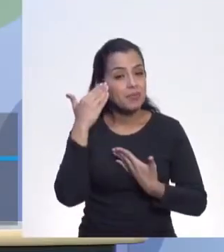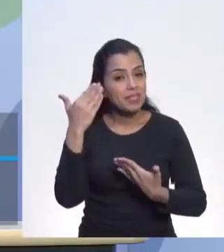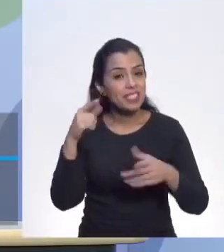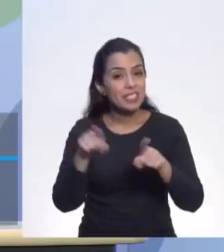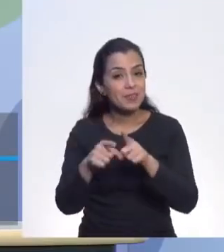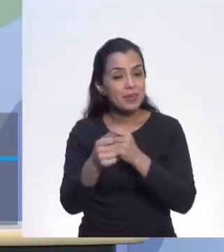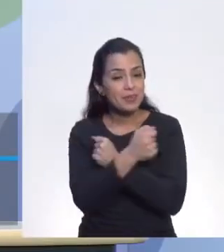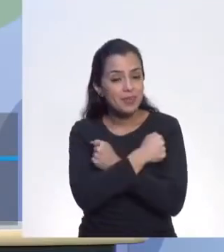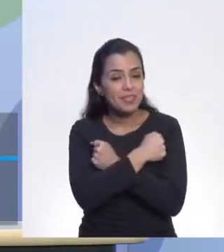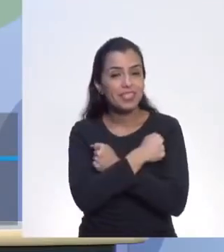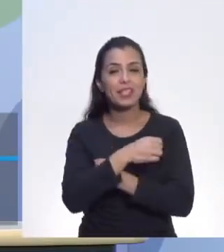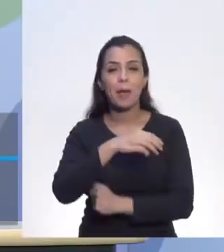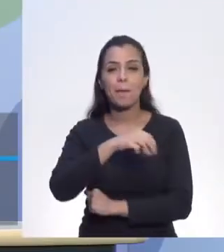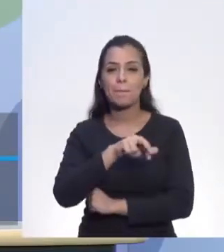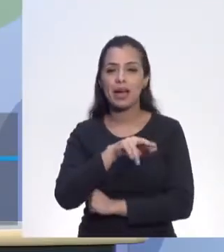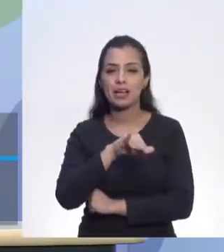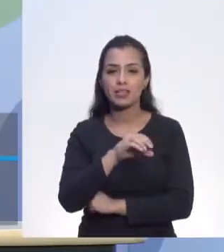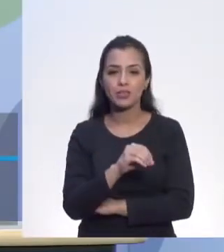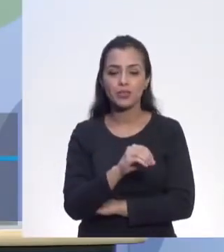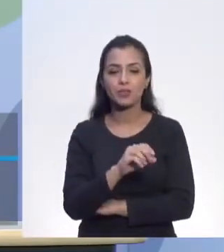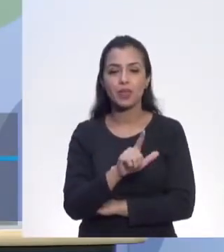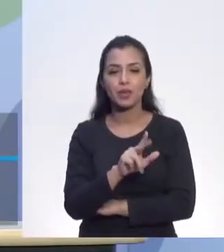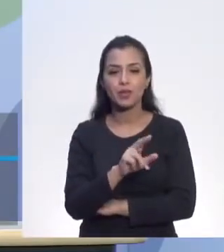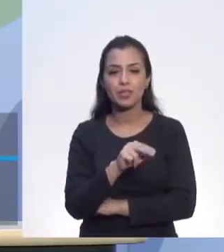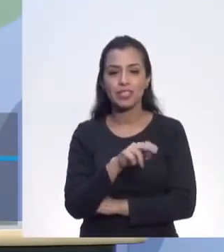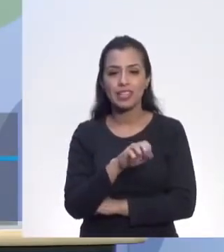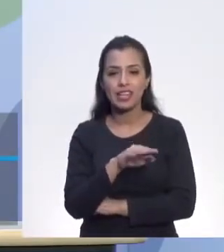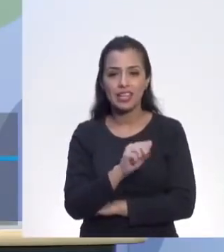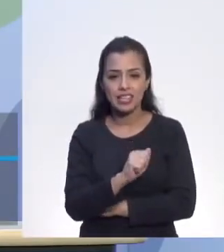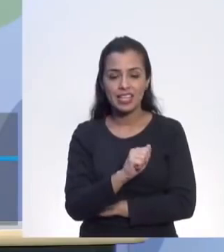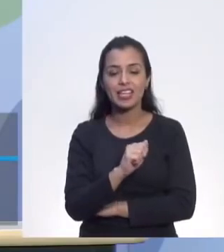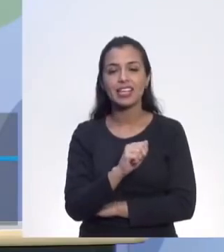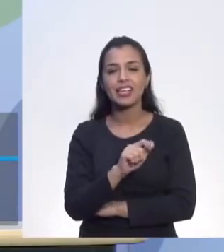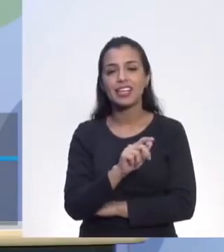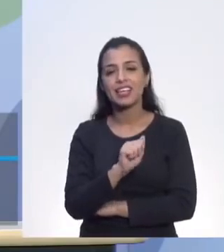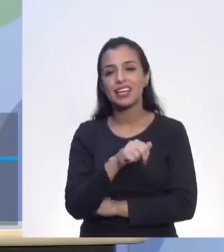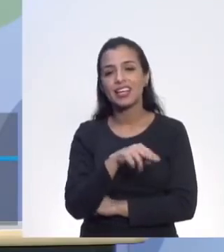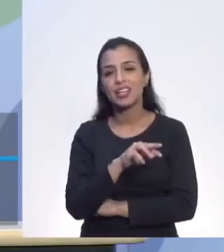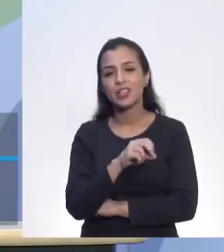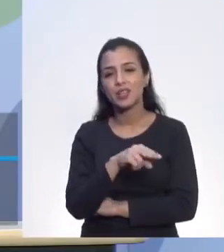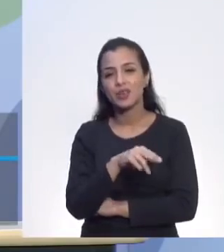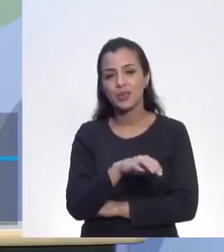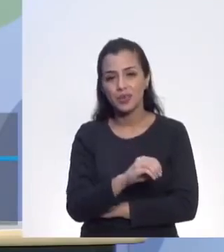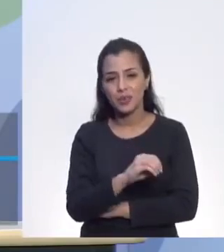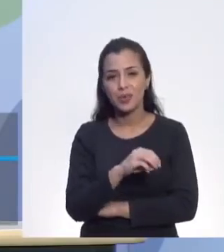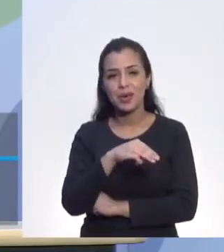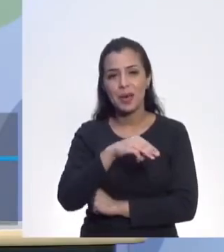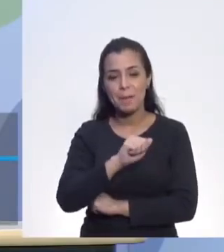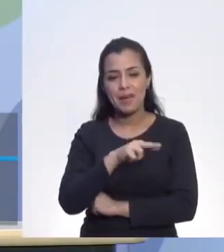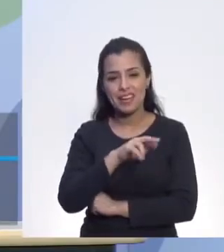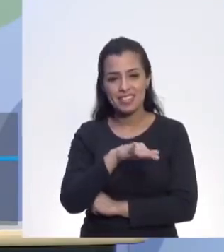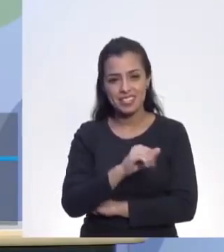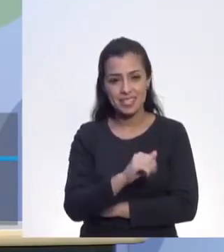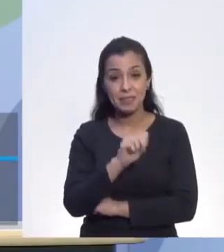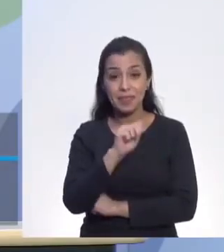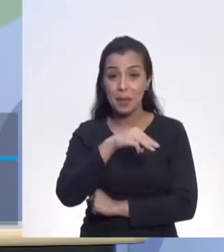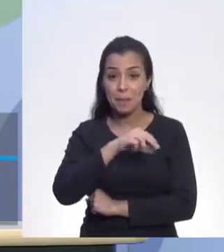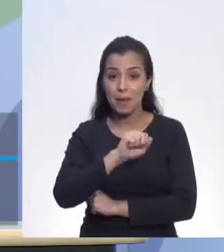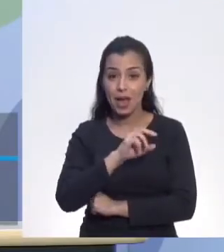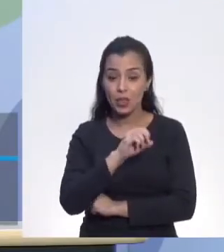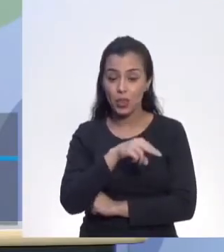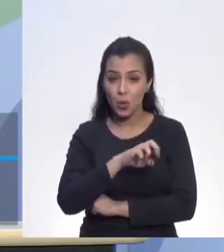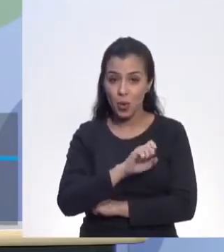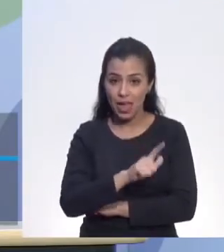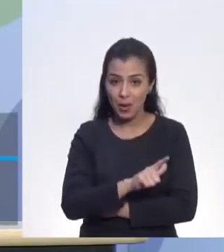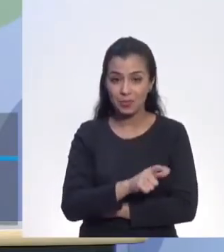gente lá. O Márcio, a Lucilene, o Antônio, a Roseli, a Tuca, a Márcia e o Manuel. Obrigada, pessoal, pela participação.